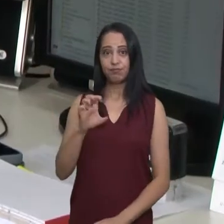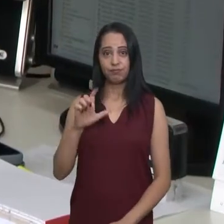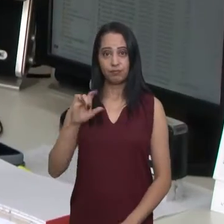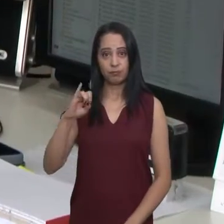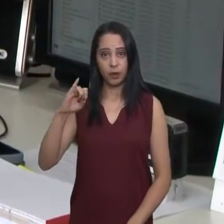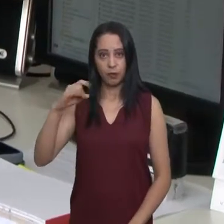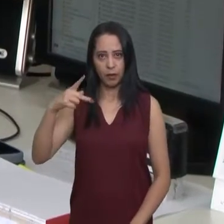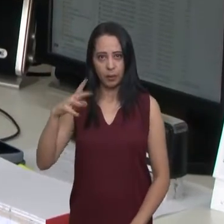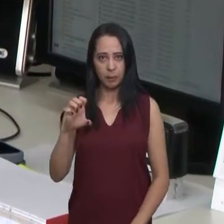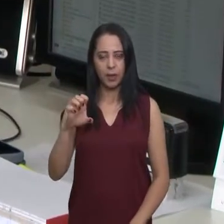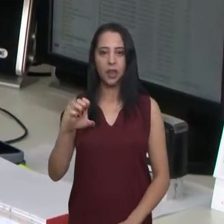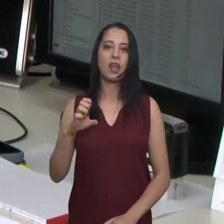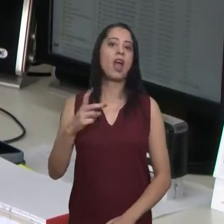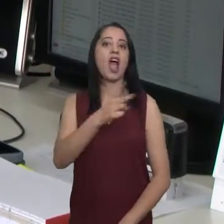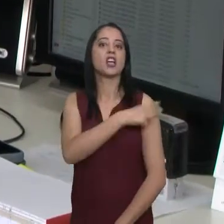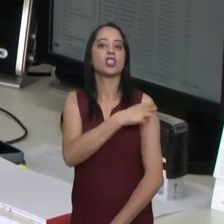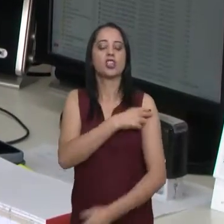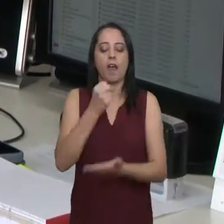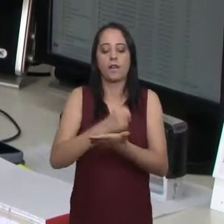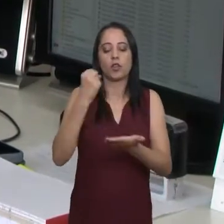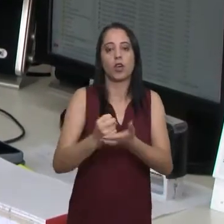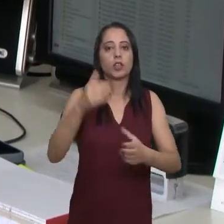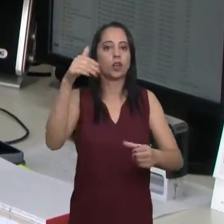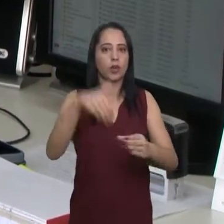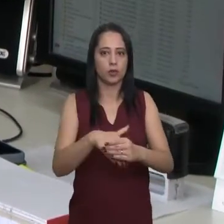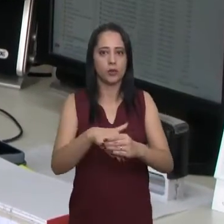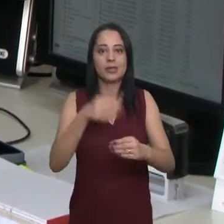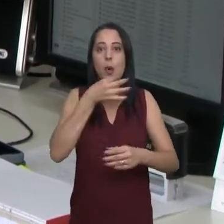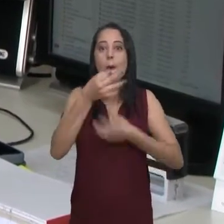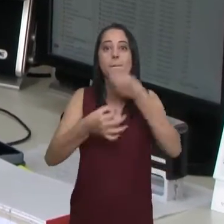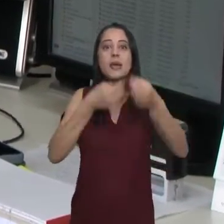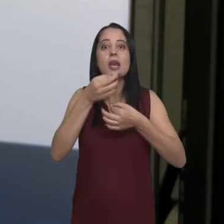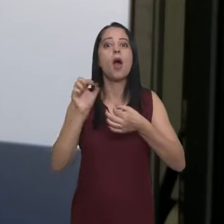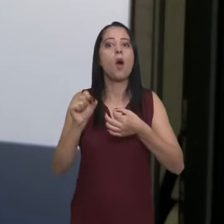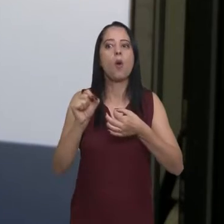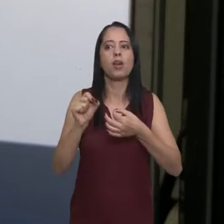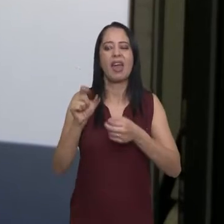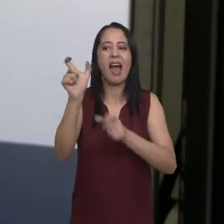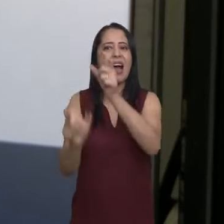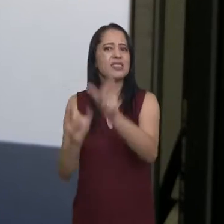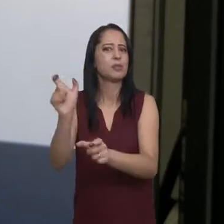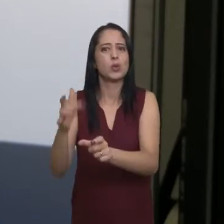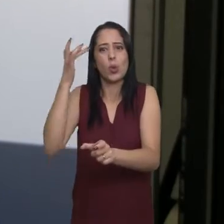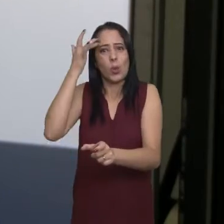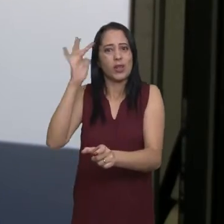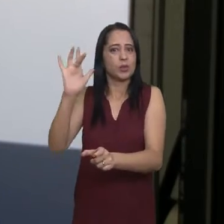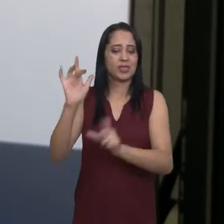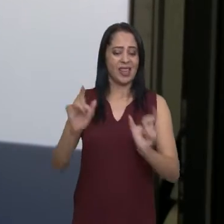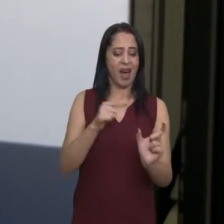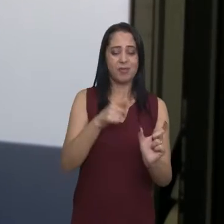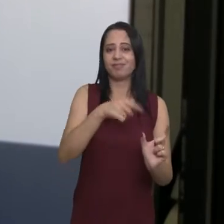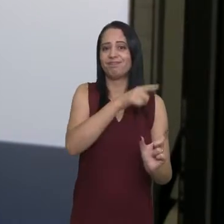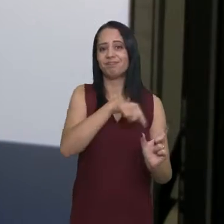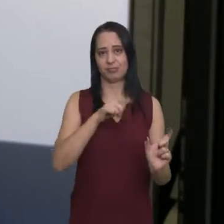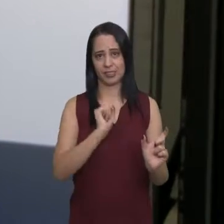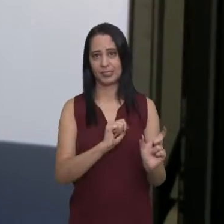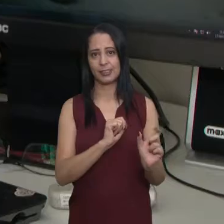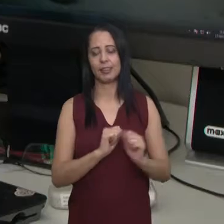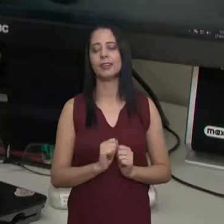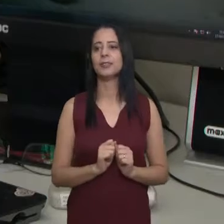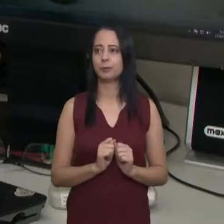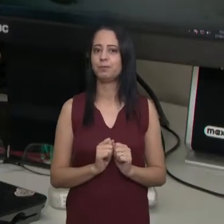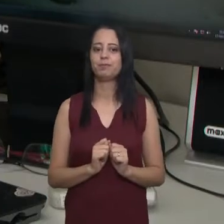chefe de cartório eleitoral, muitas pessoas ainda desconhecem a situação e não sabem que o título de eleitor está